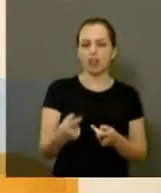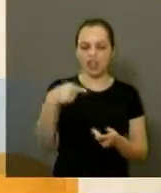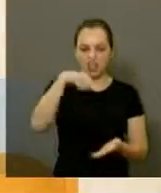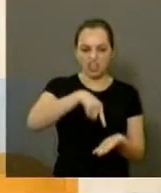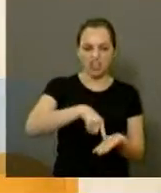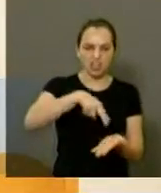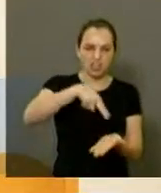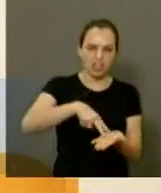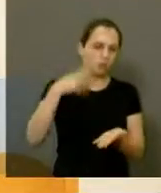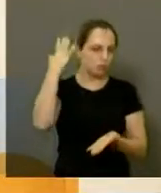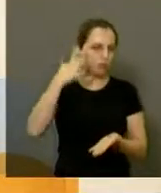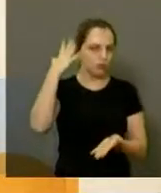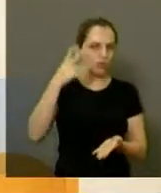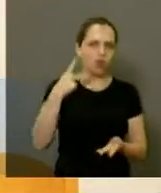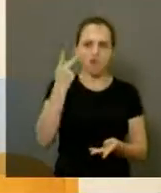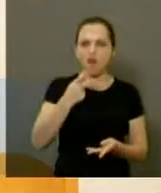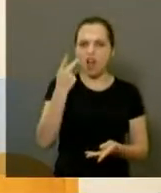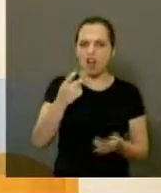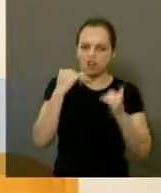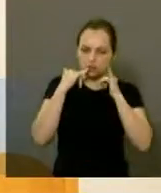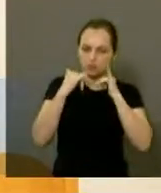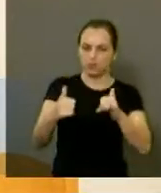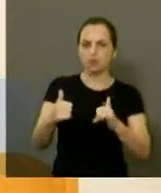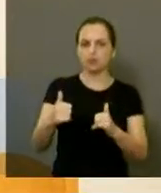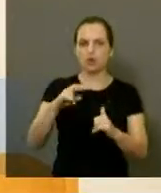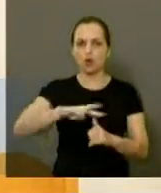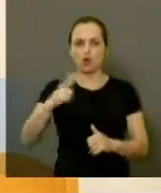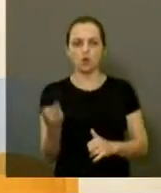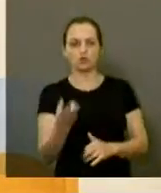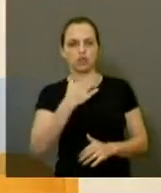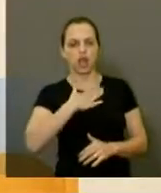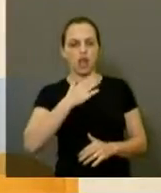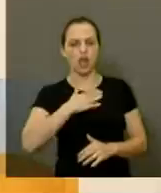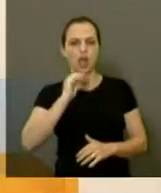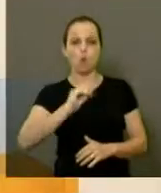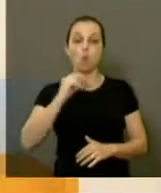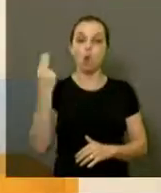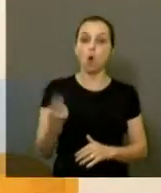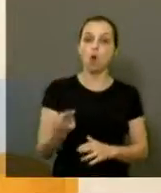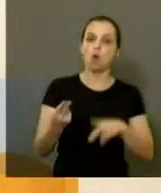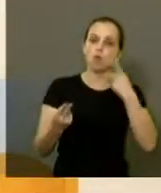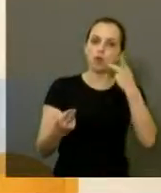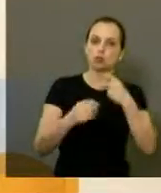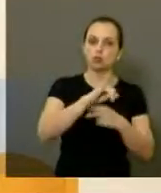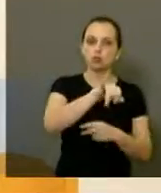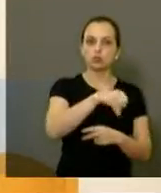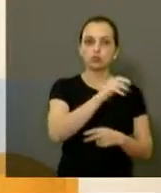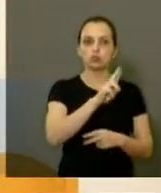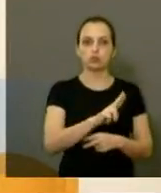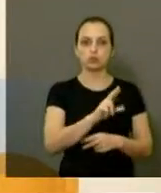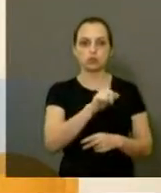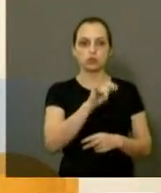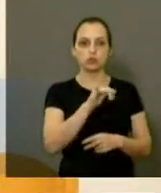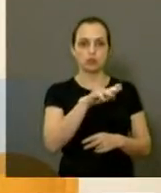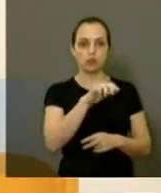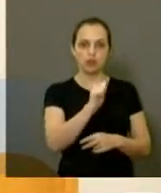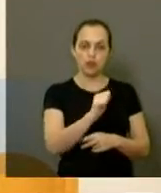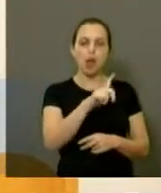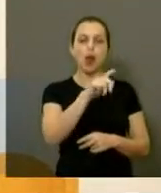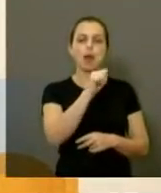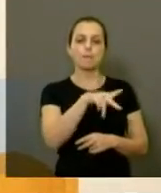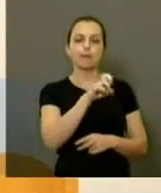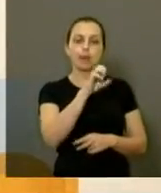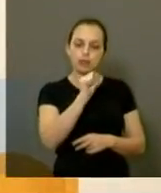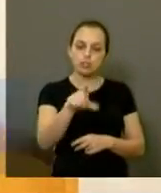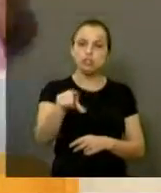tribuna insinuações, seja contra eu ou seja contra vereadores como a Juliana e o Lapena, que assim como eu fizeram a mesma